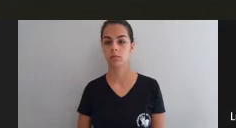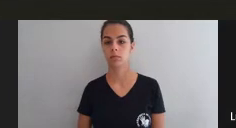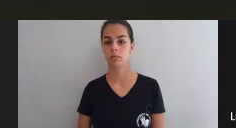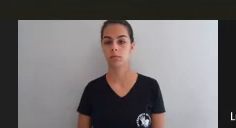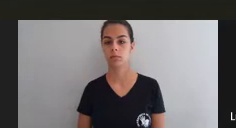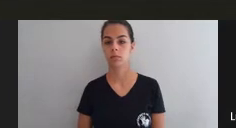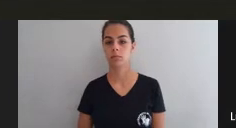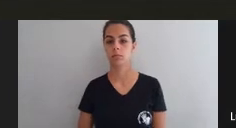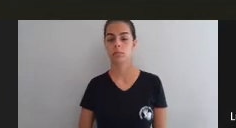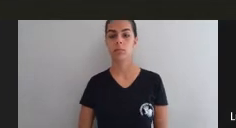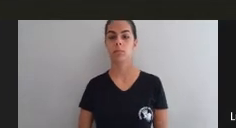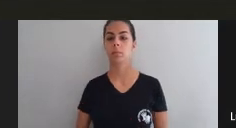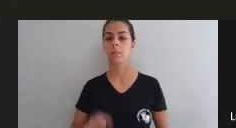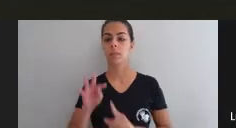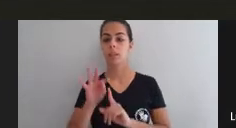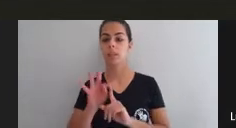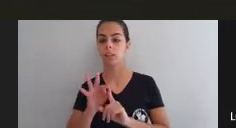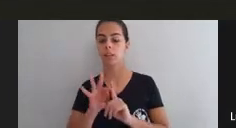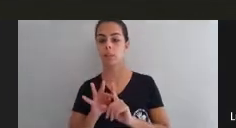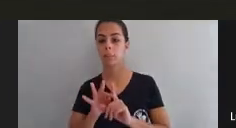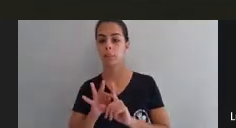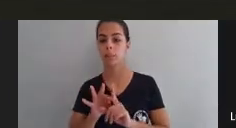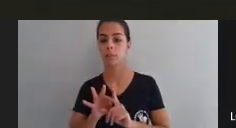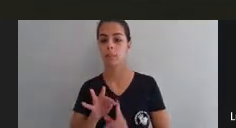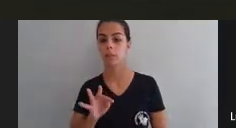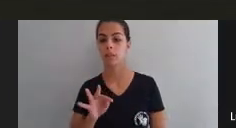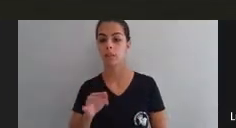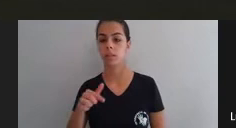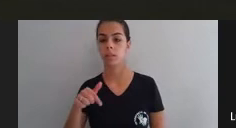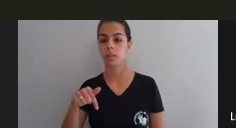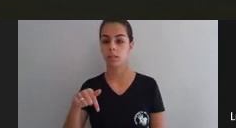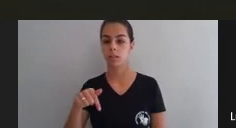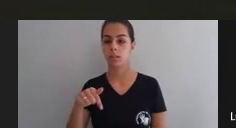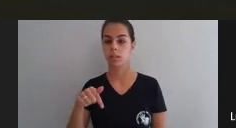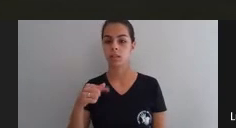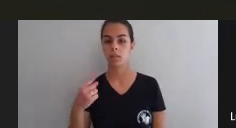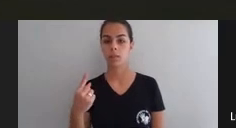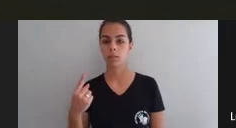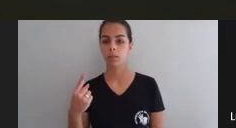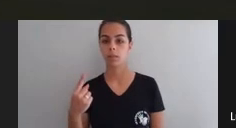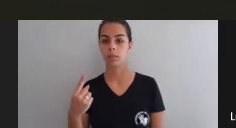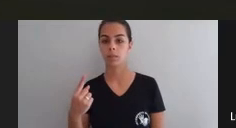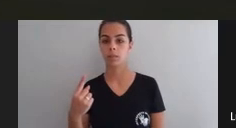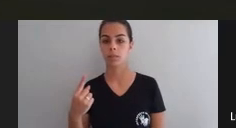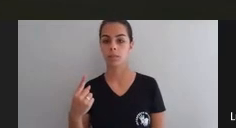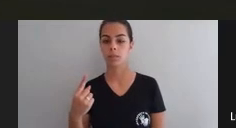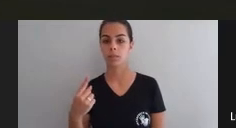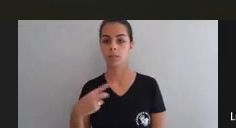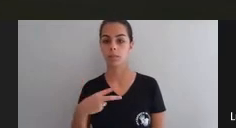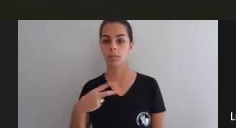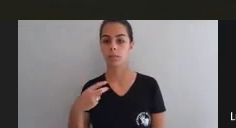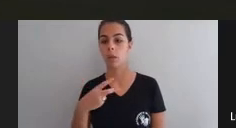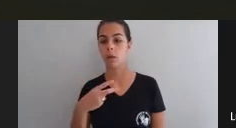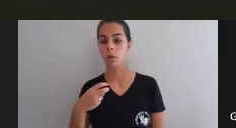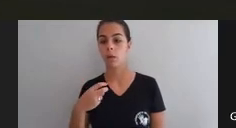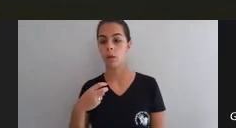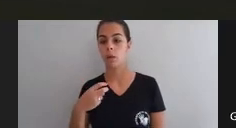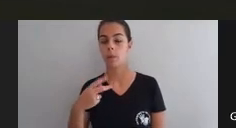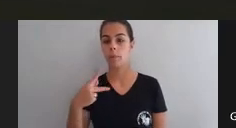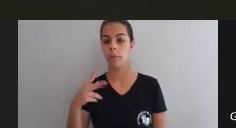que a temperatura T é 1 vai ser igual